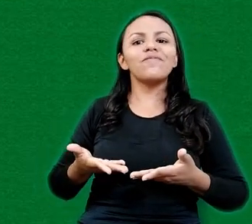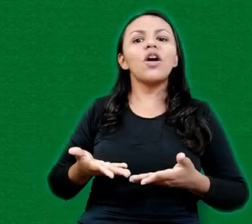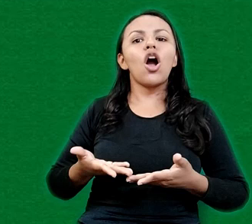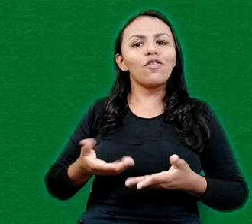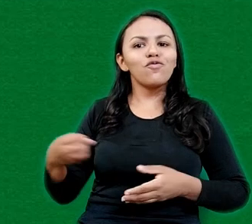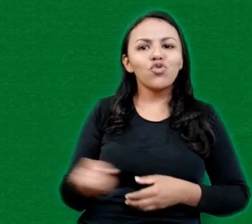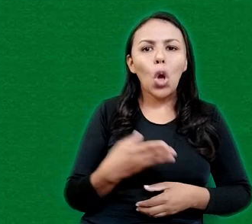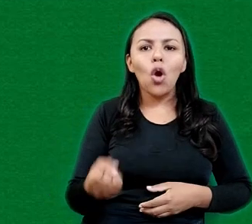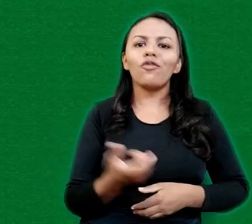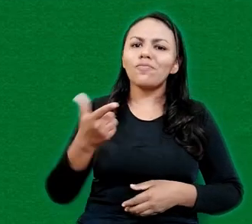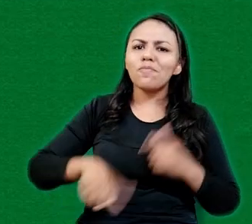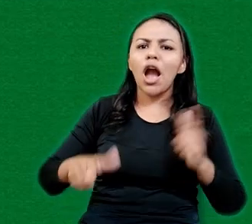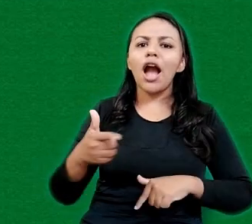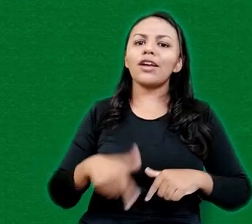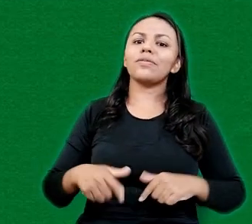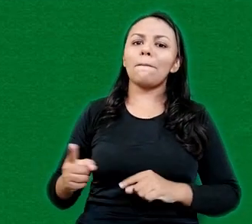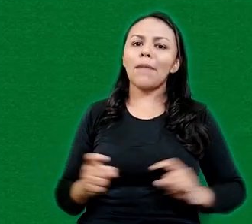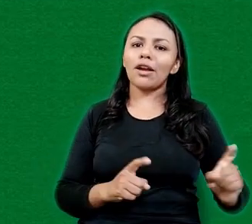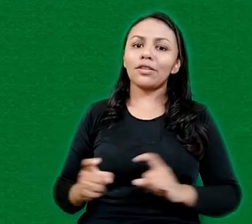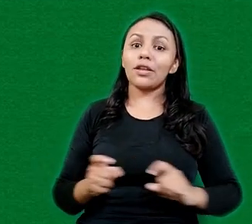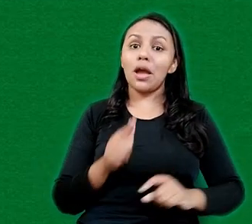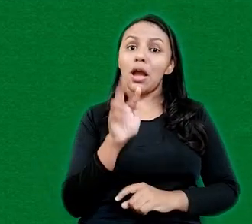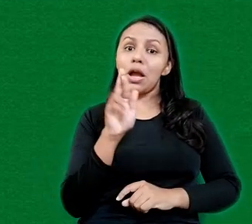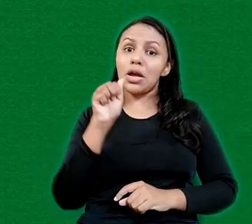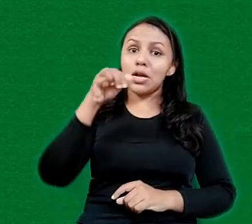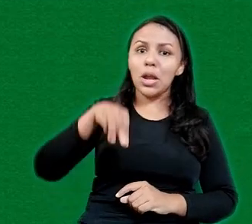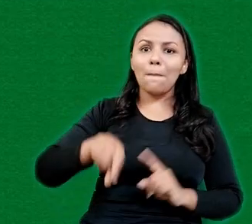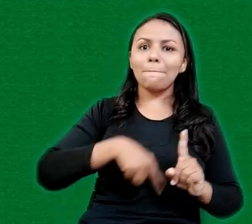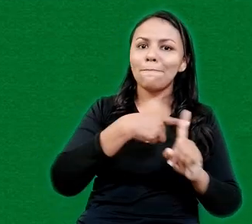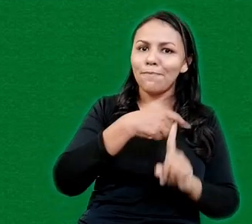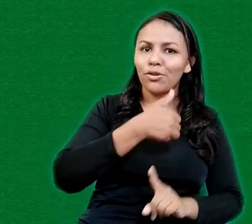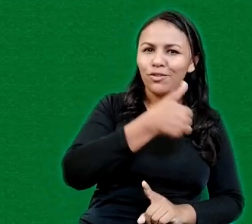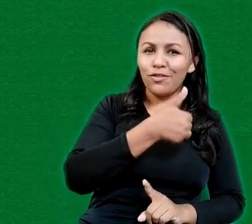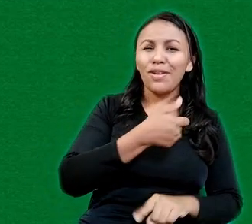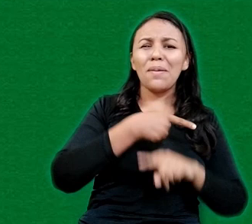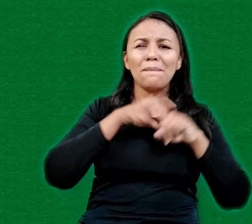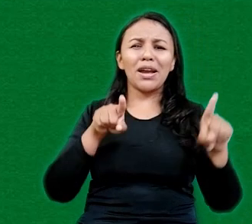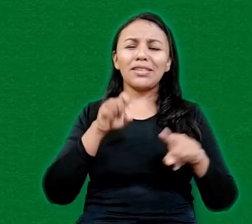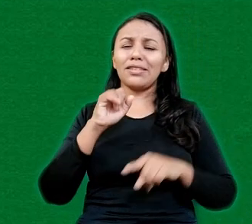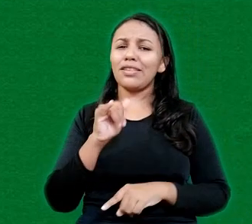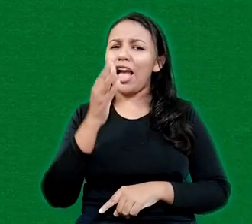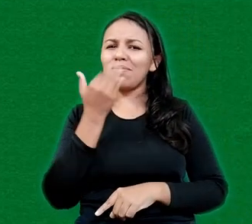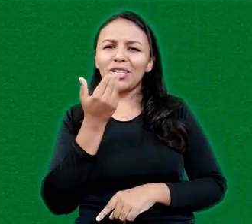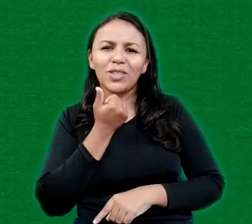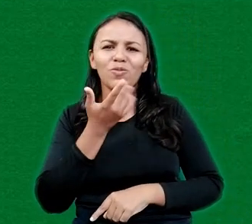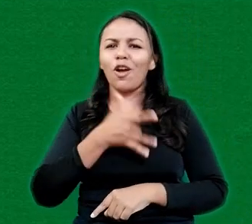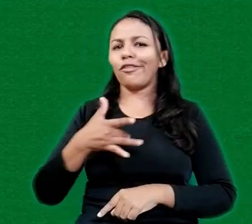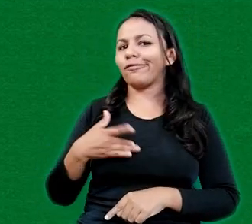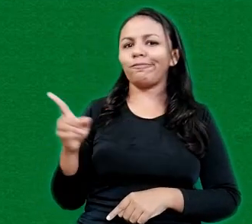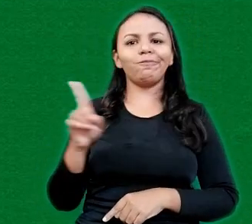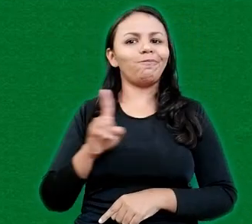a renovação dessas bactérias gram-positivas. Mas quando nós temos uma alimentação que não é balanceada, uma